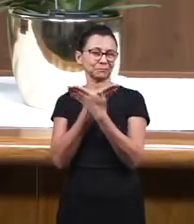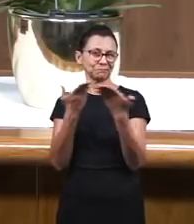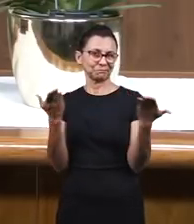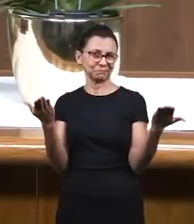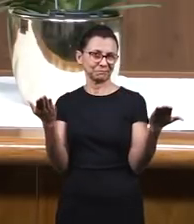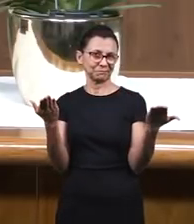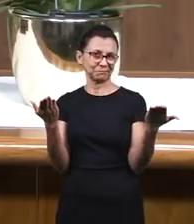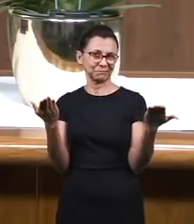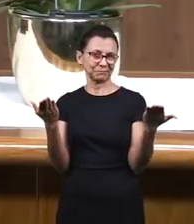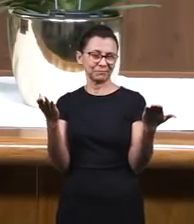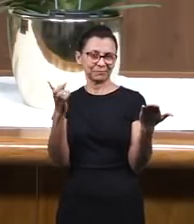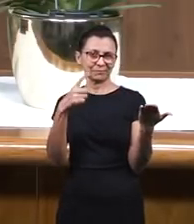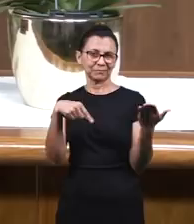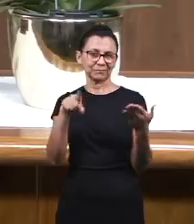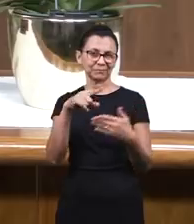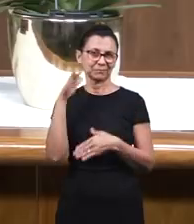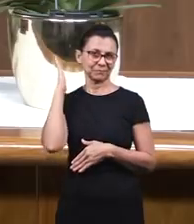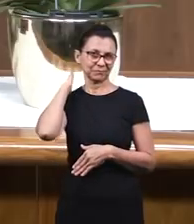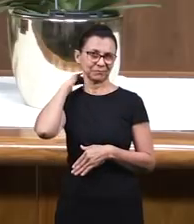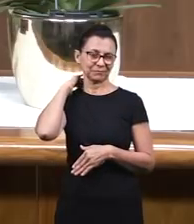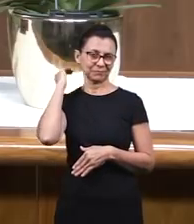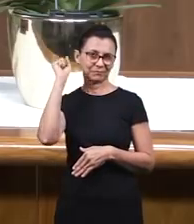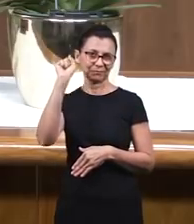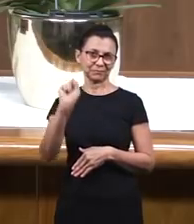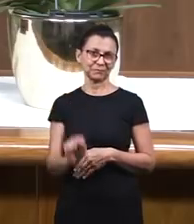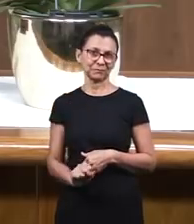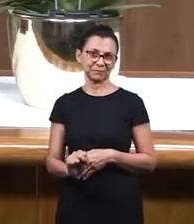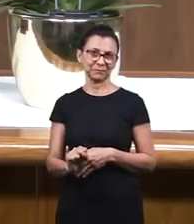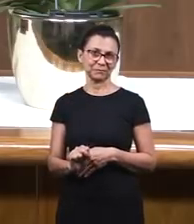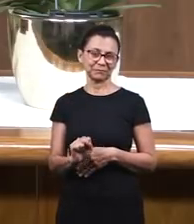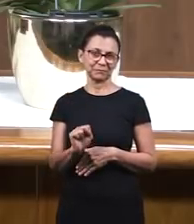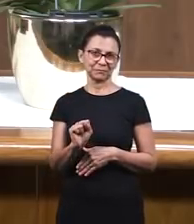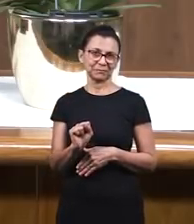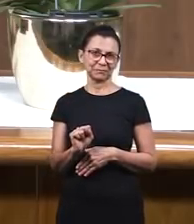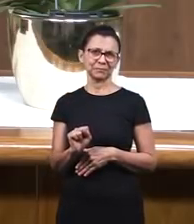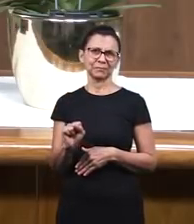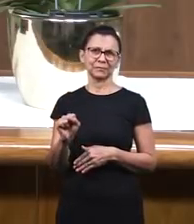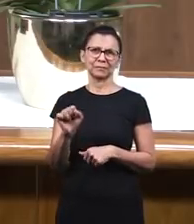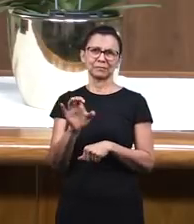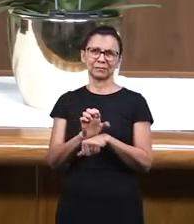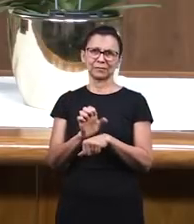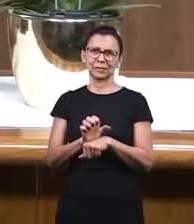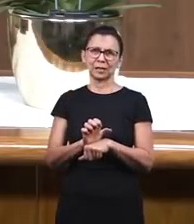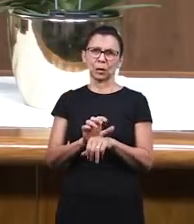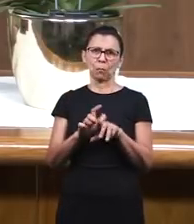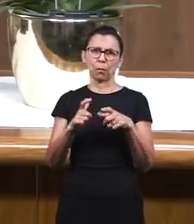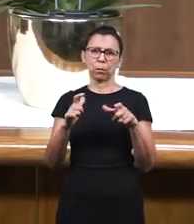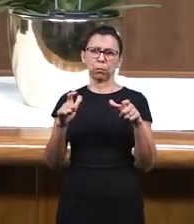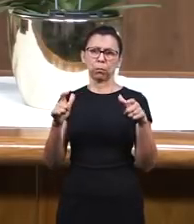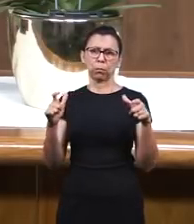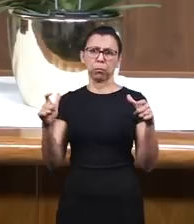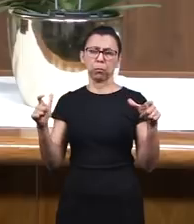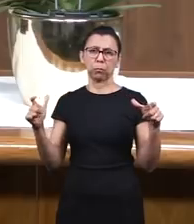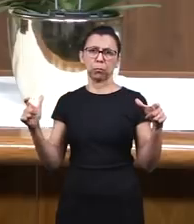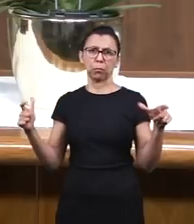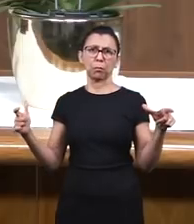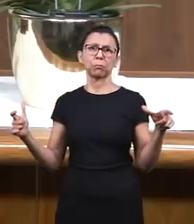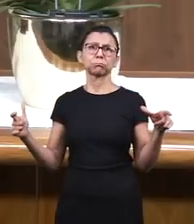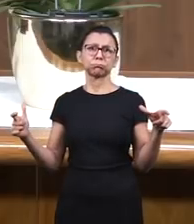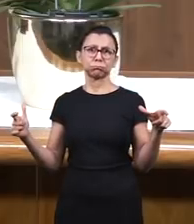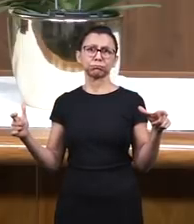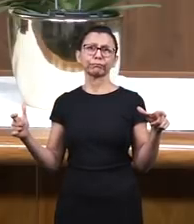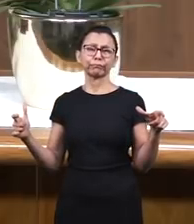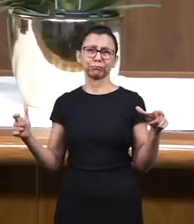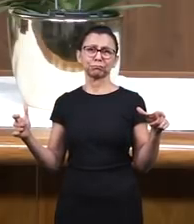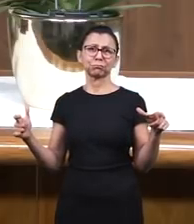Pará, região sul do Pará. O Pará é um estado muito grande, no nosso país, e nós temos irmãos aqui da